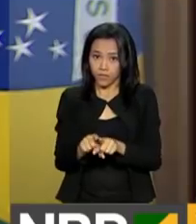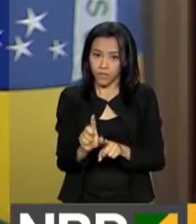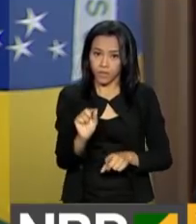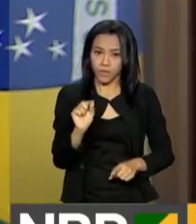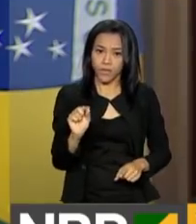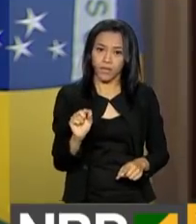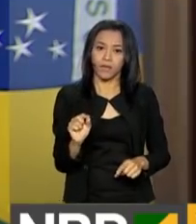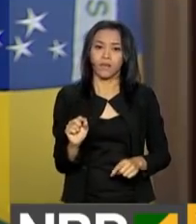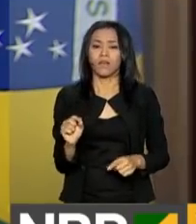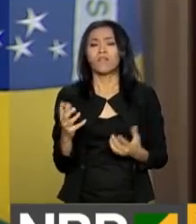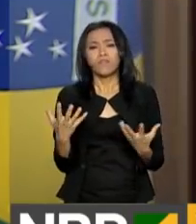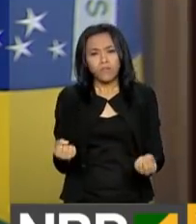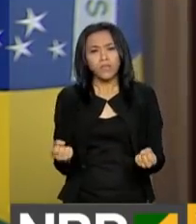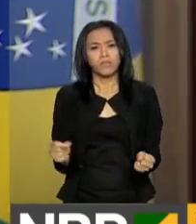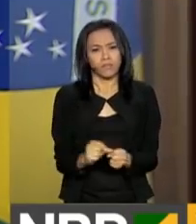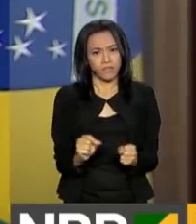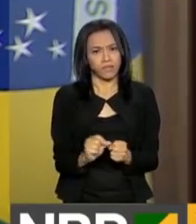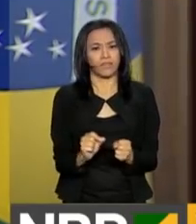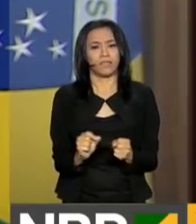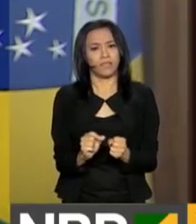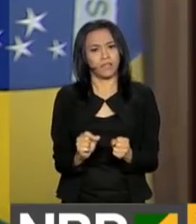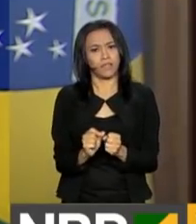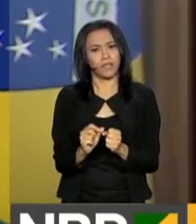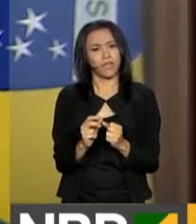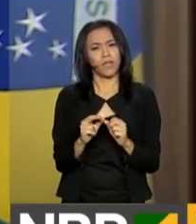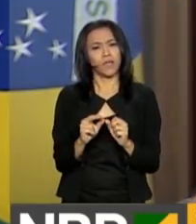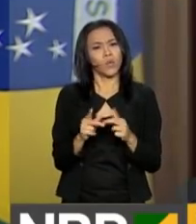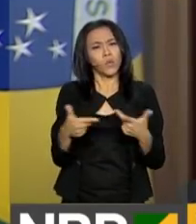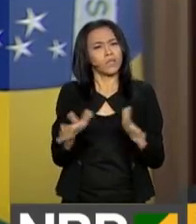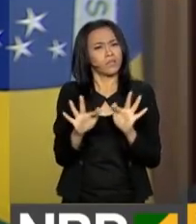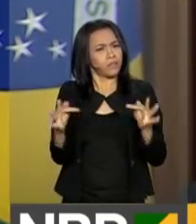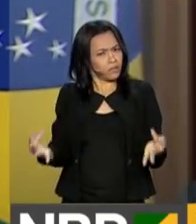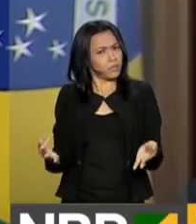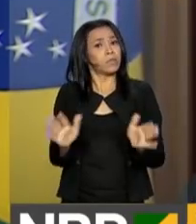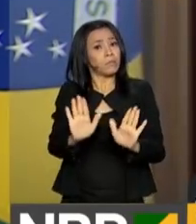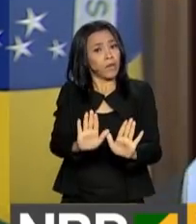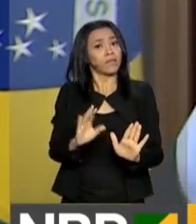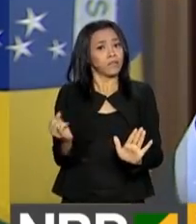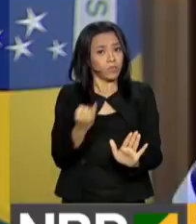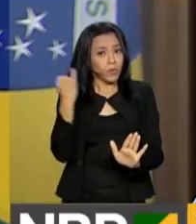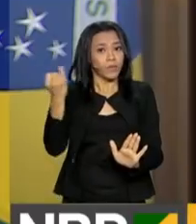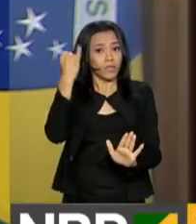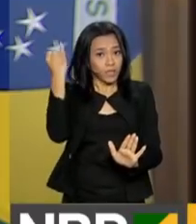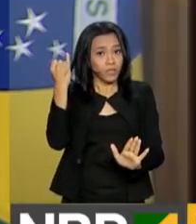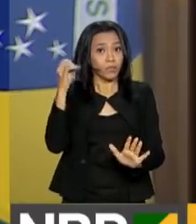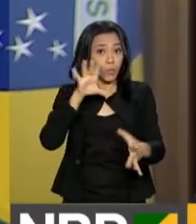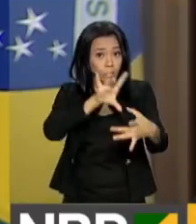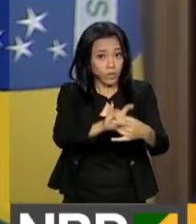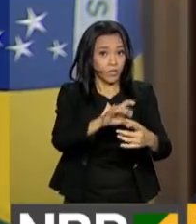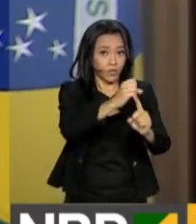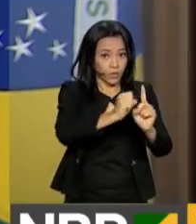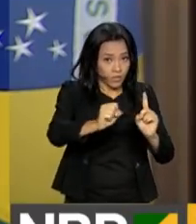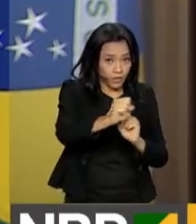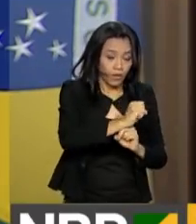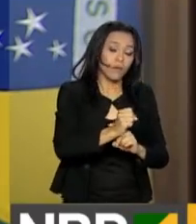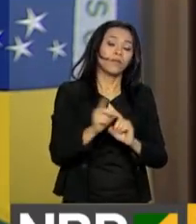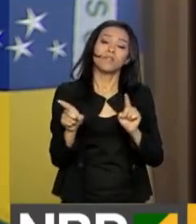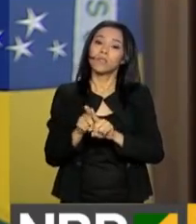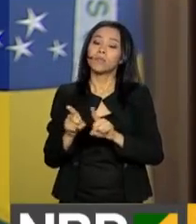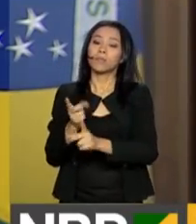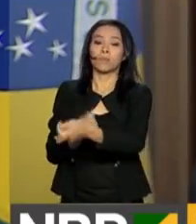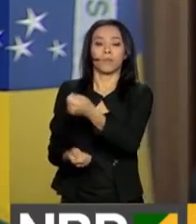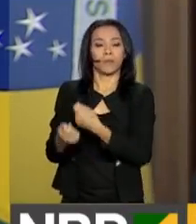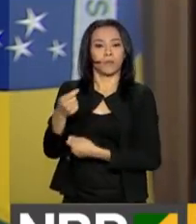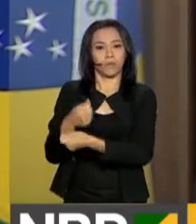praticamos atos aparentemente mais singelos mas de grande importância para o meio social e de grande importância para a economia